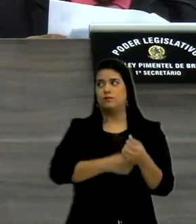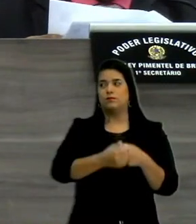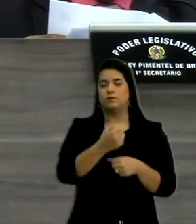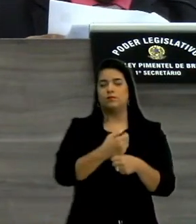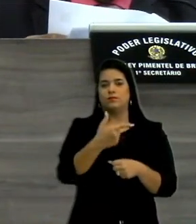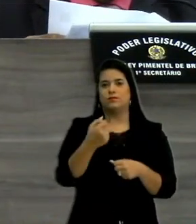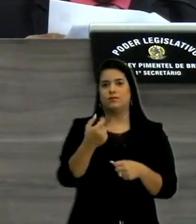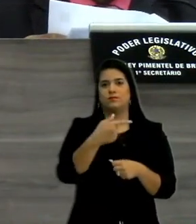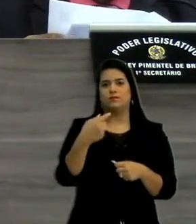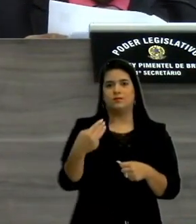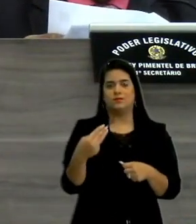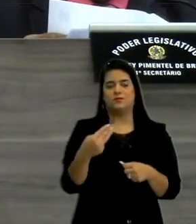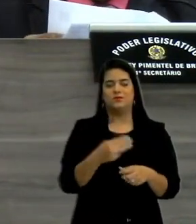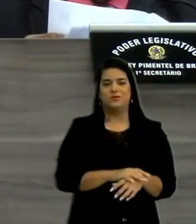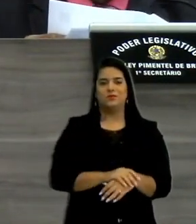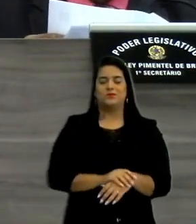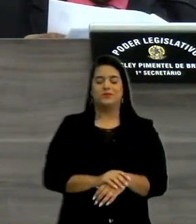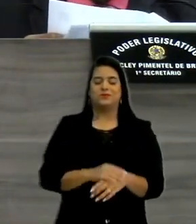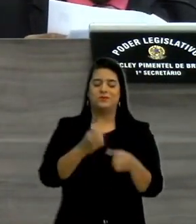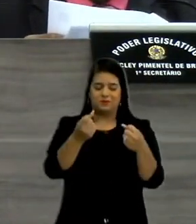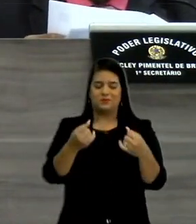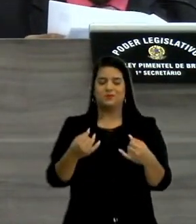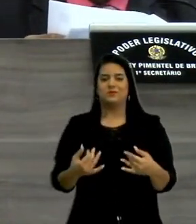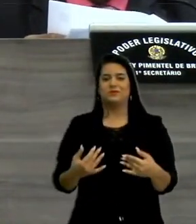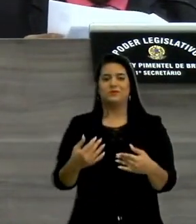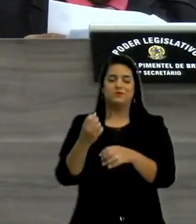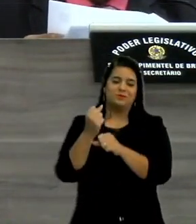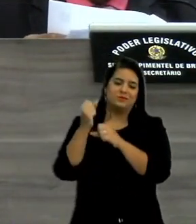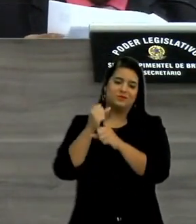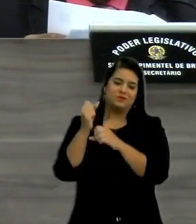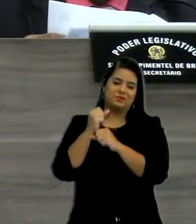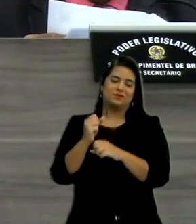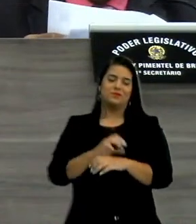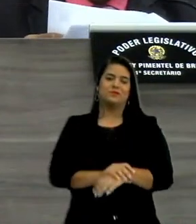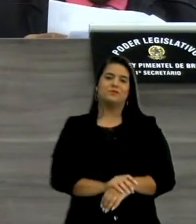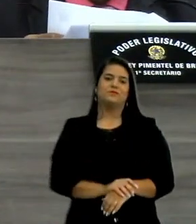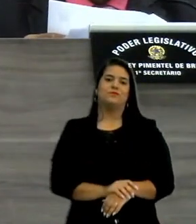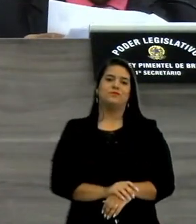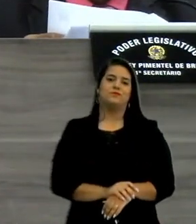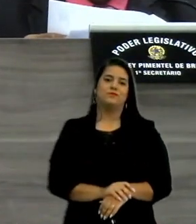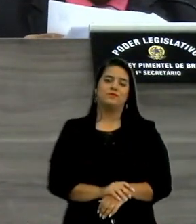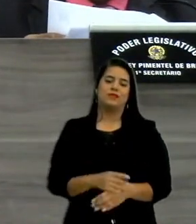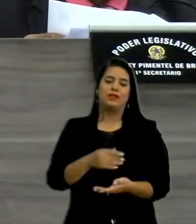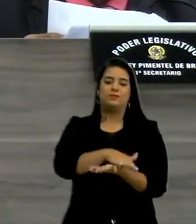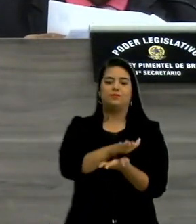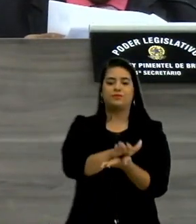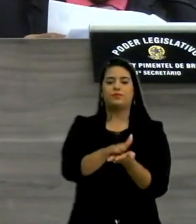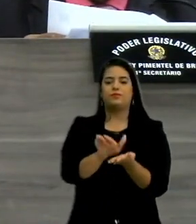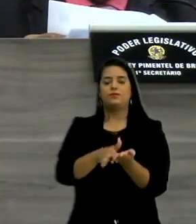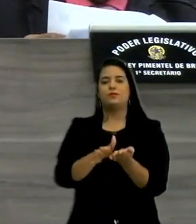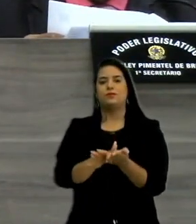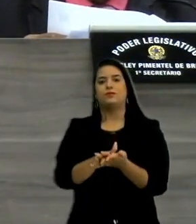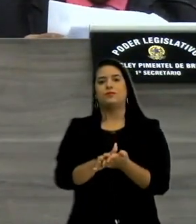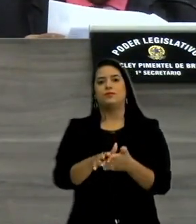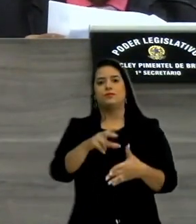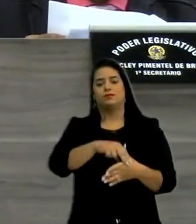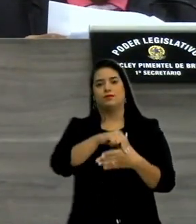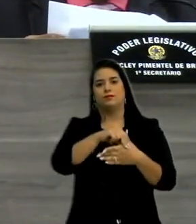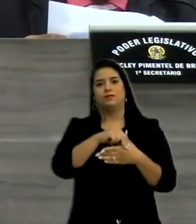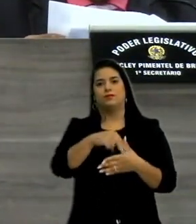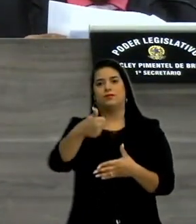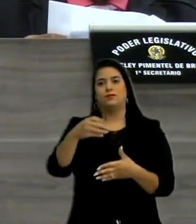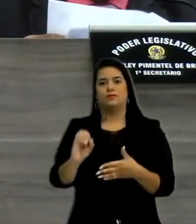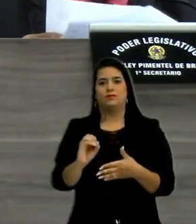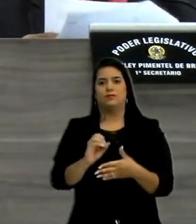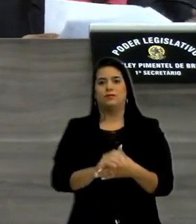1/5/2023. Prestação de contas 2023. Identificação de gestores, ordenadores de despesa, item 2 do anexo 10 da resolução